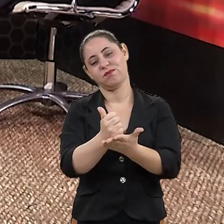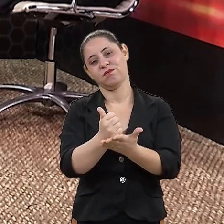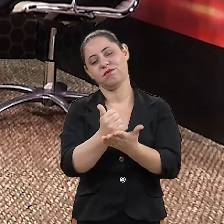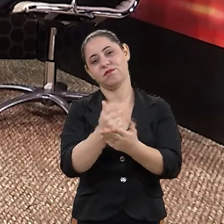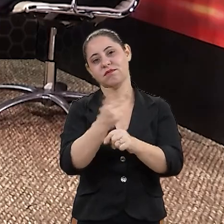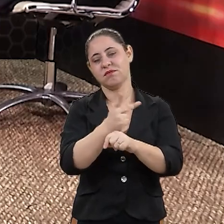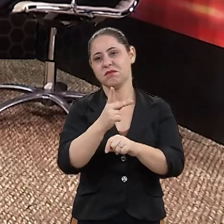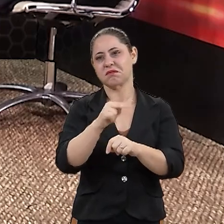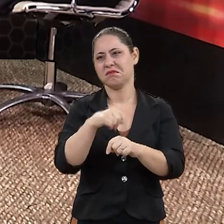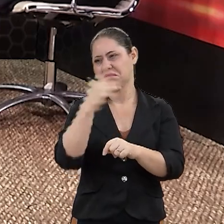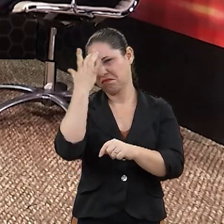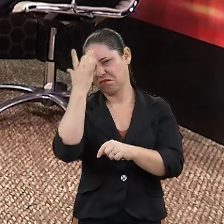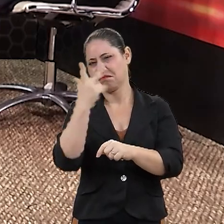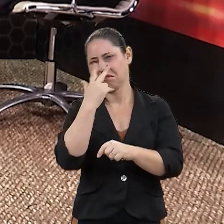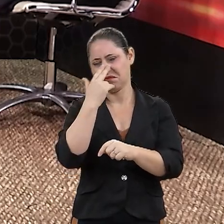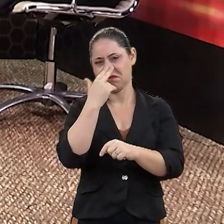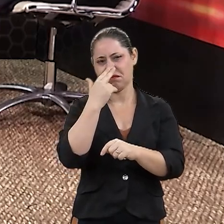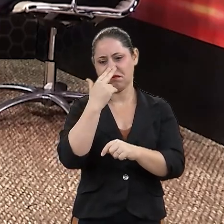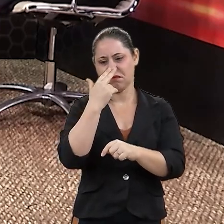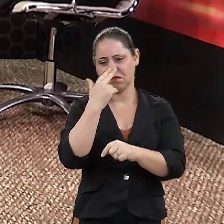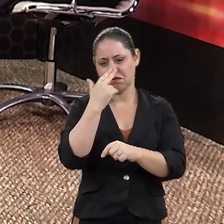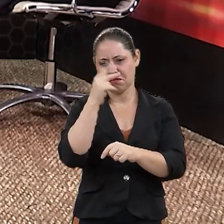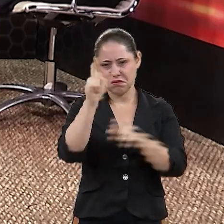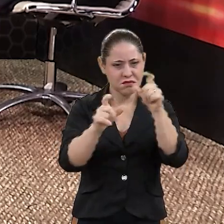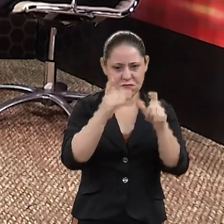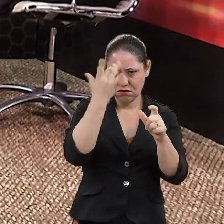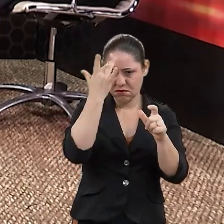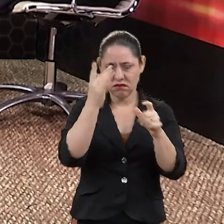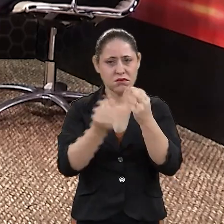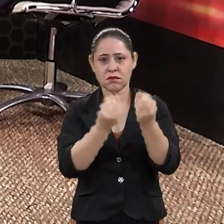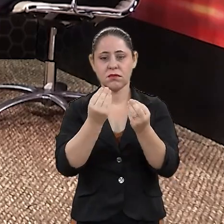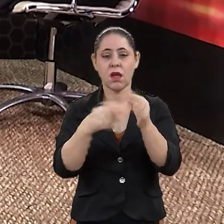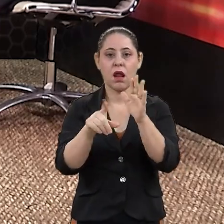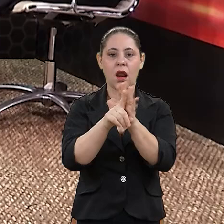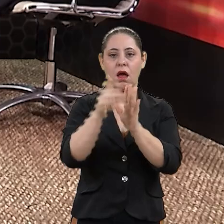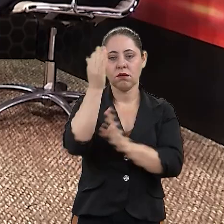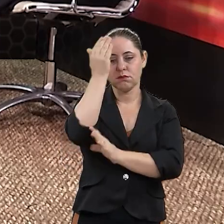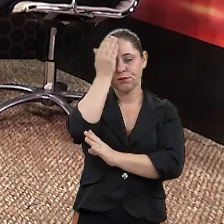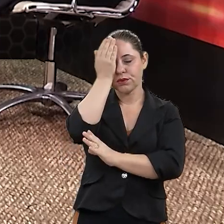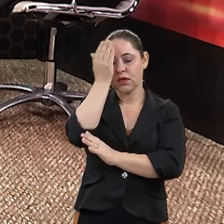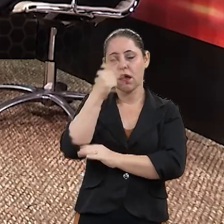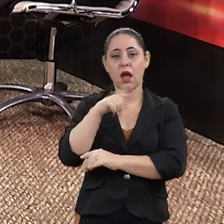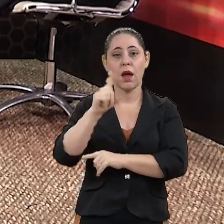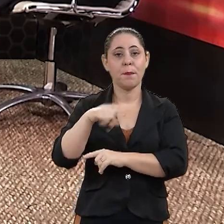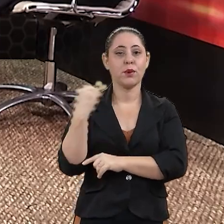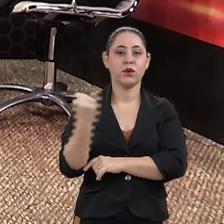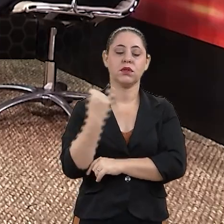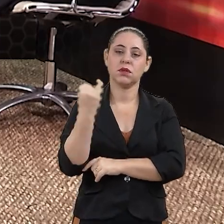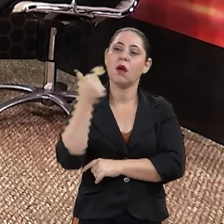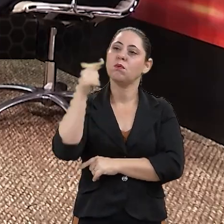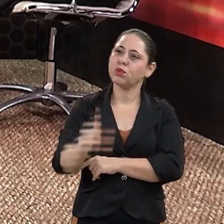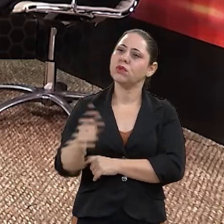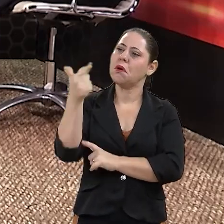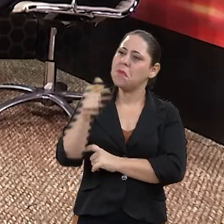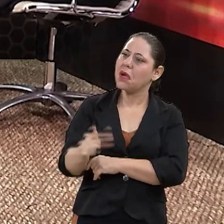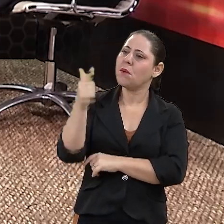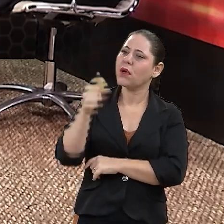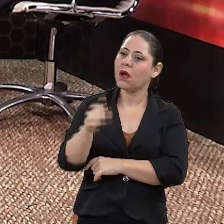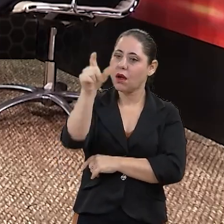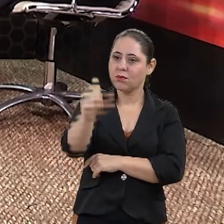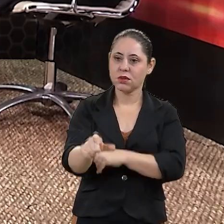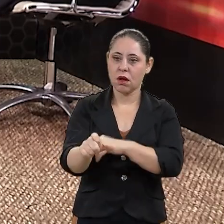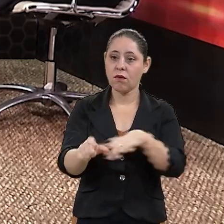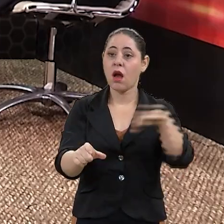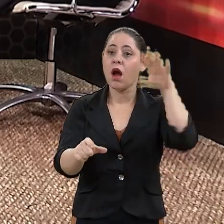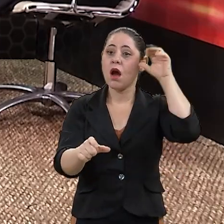não sabe, né? Como você falou da Lei Maria da Penha, então é importante a gente repetir, porque em algum momento aquela pessoa vai se